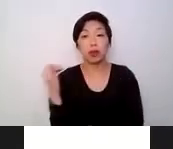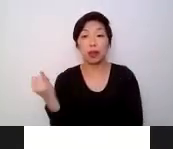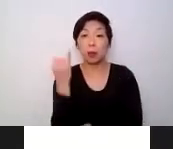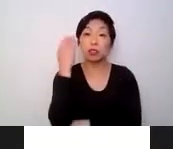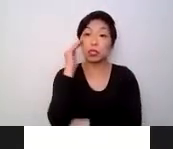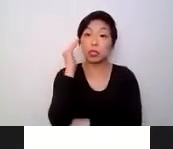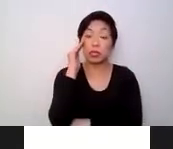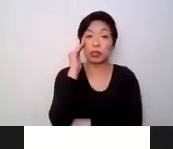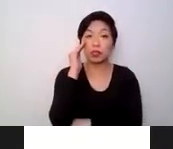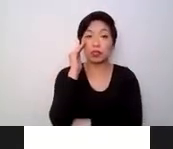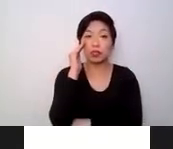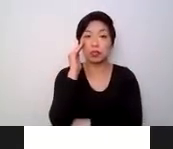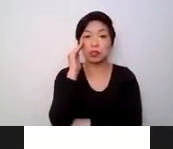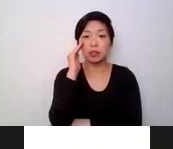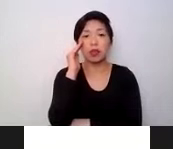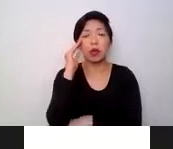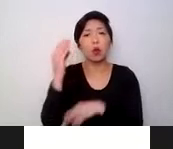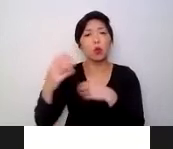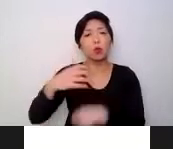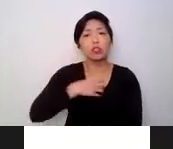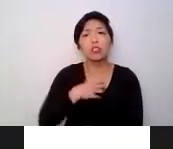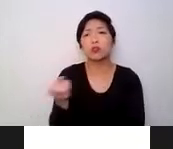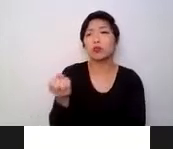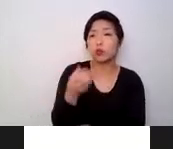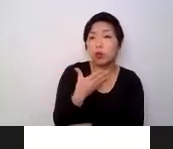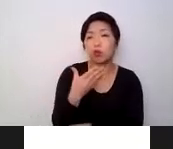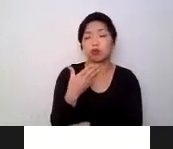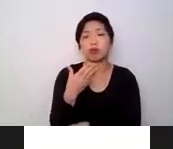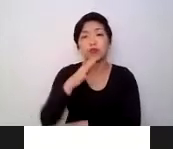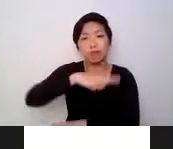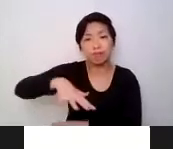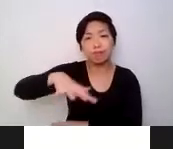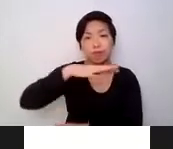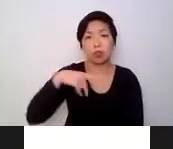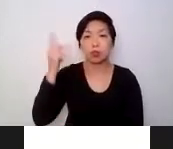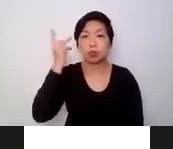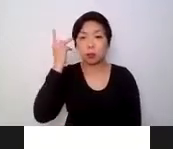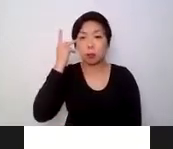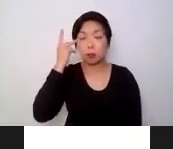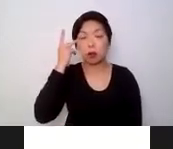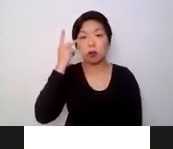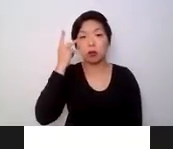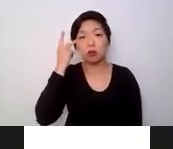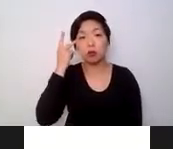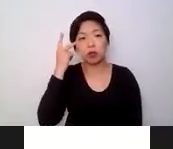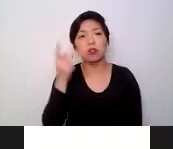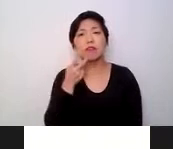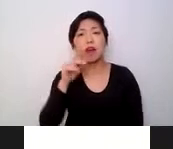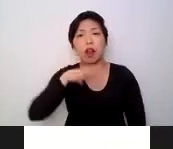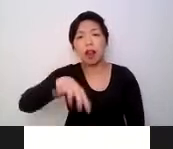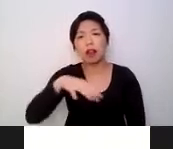dessas novas feições, dessa nova tipologia, desse espaço em si, né, onde a gente tinha uma região da República que